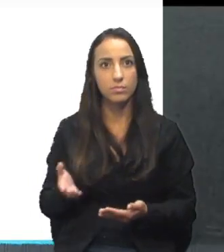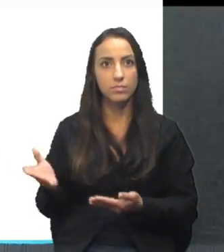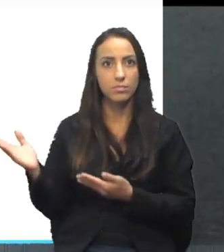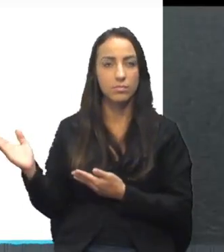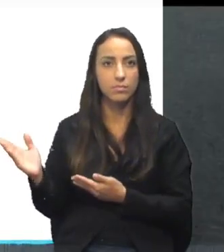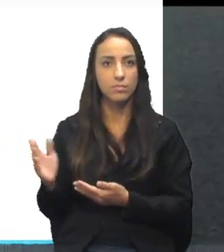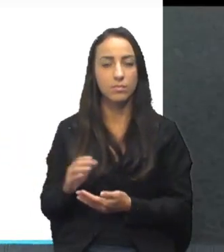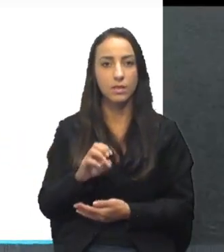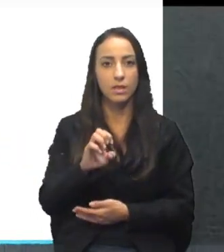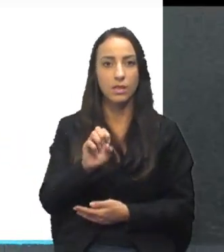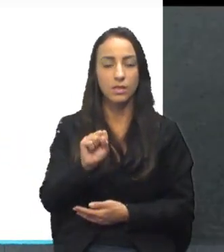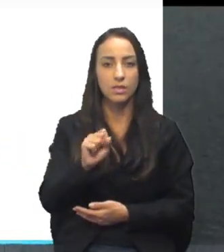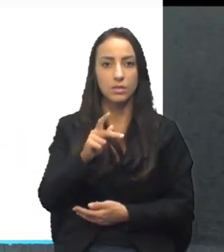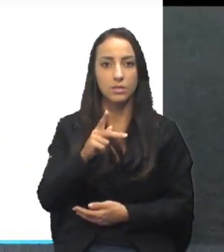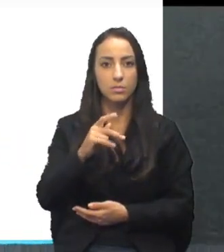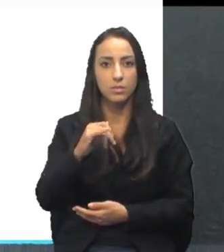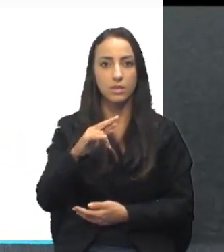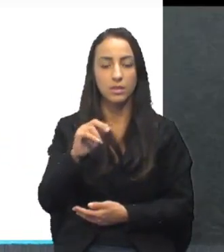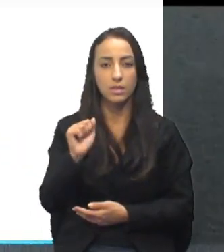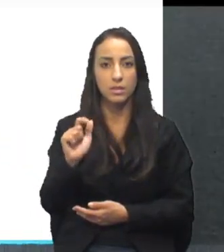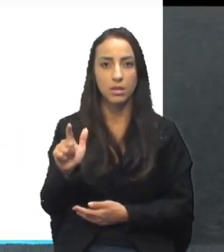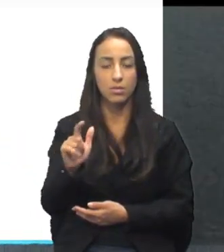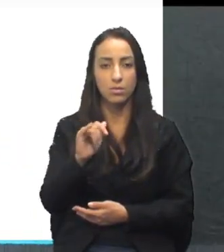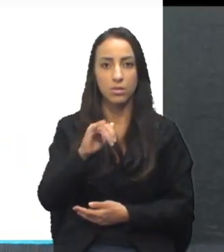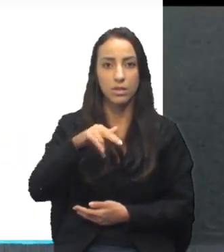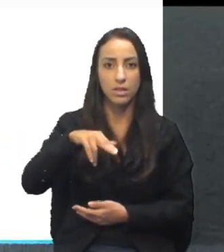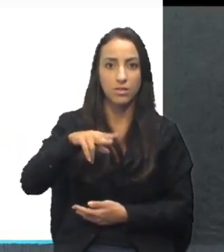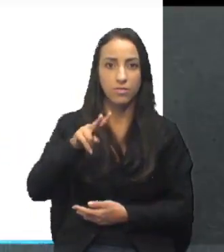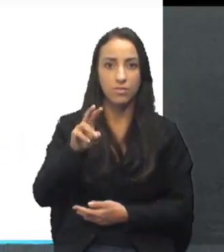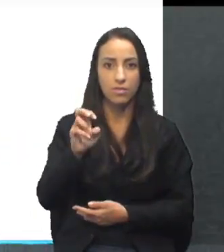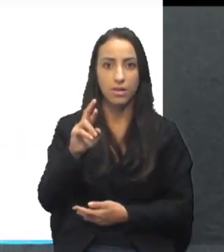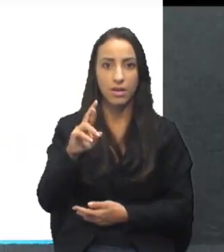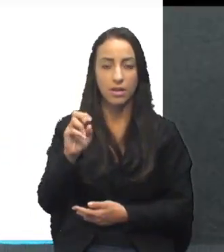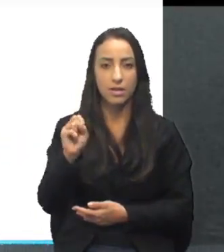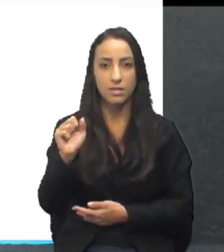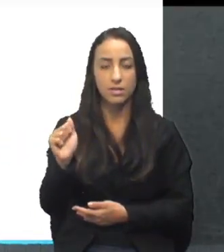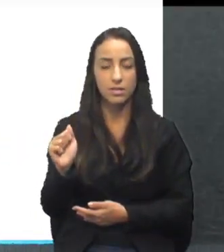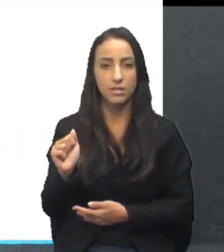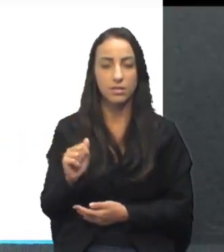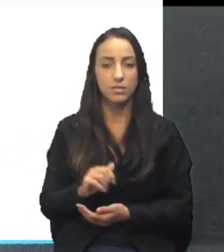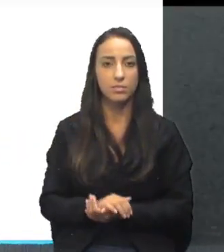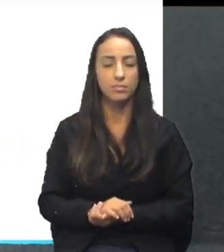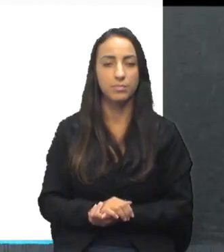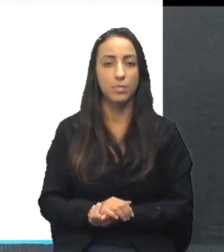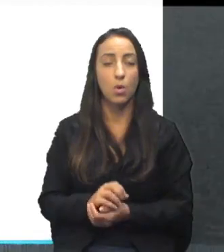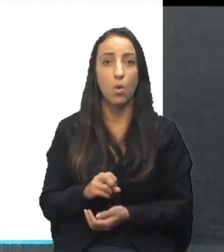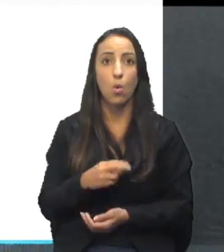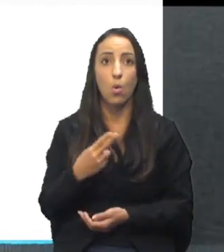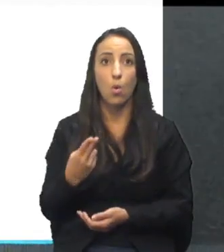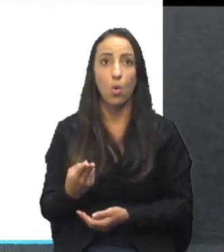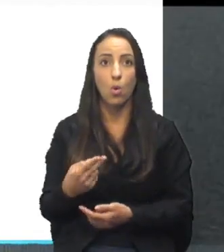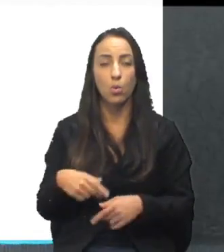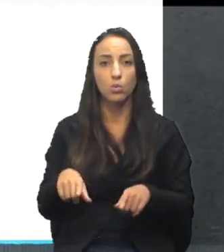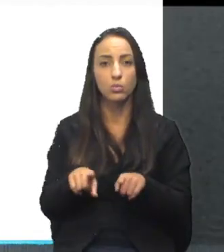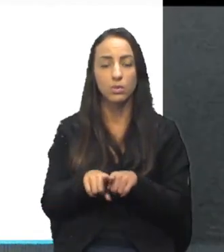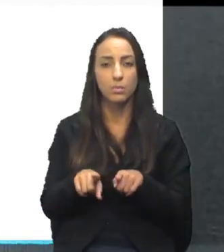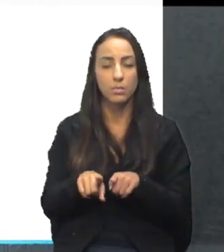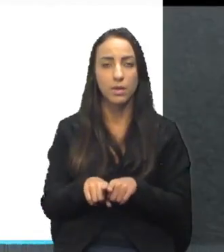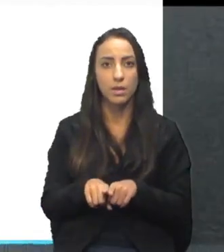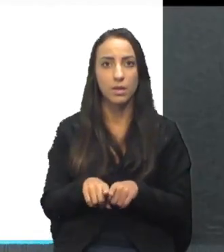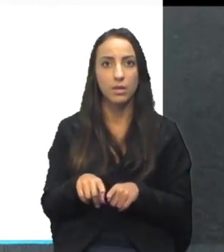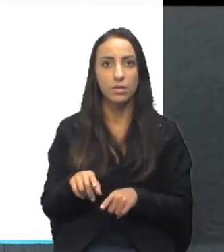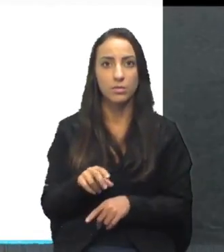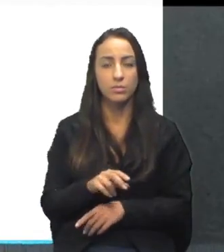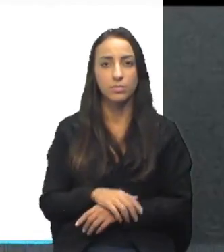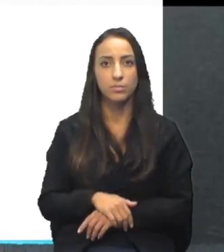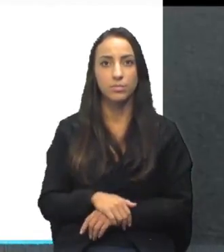Nós temos também a bandagem em espiral inversa, ou também encontramos na literatura